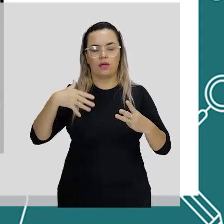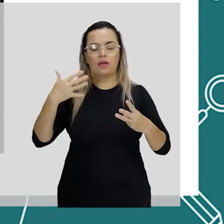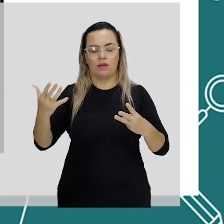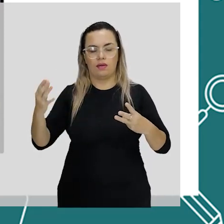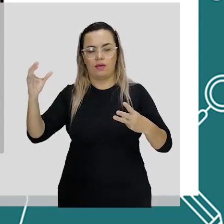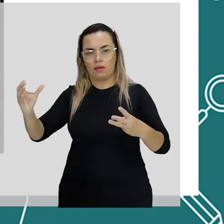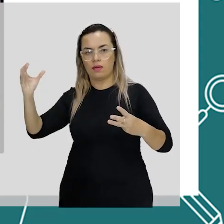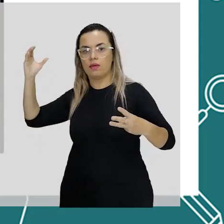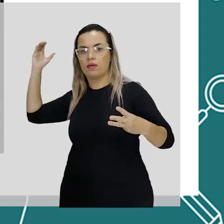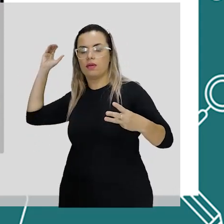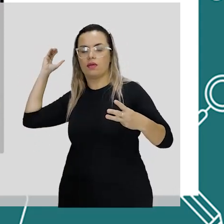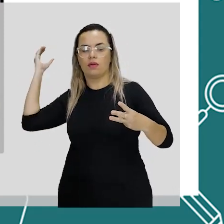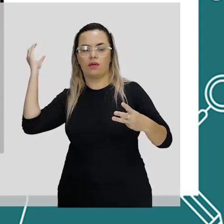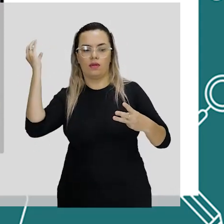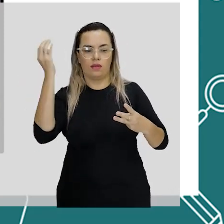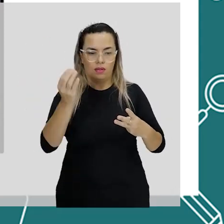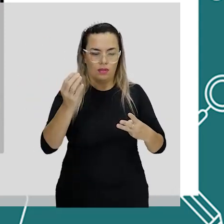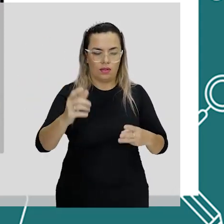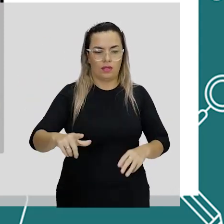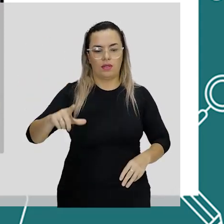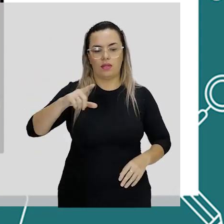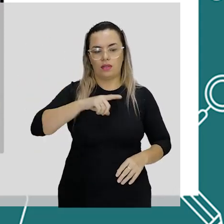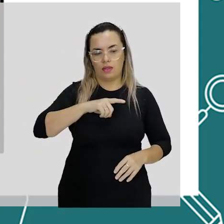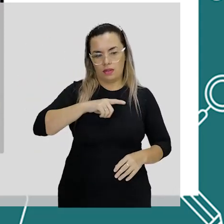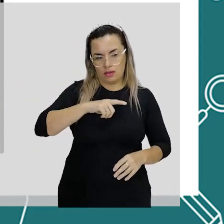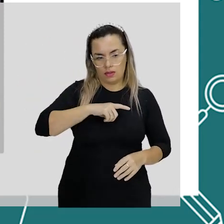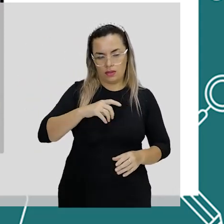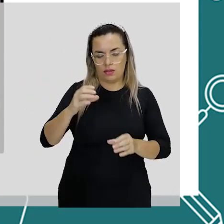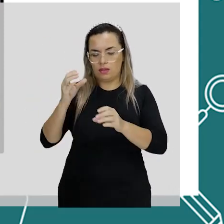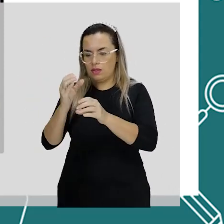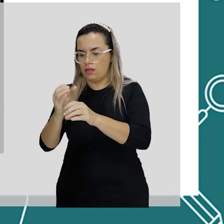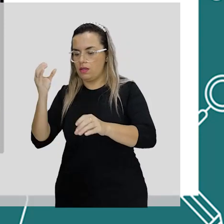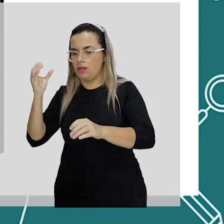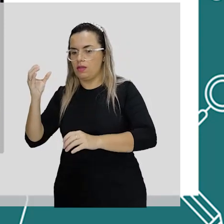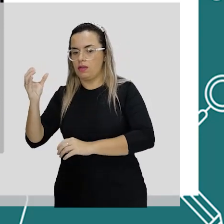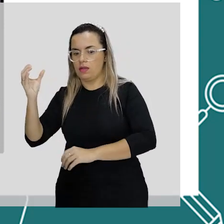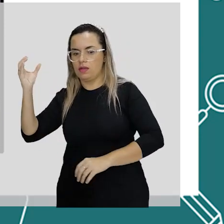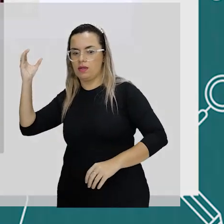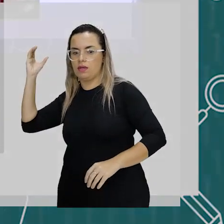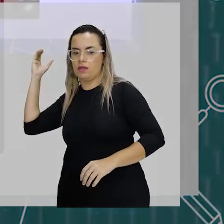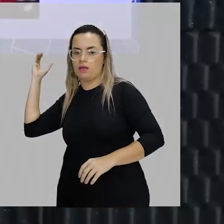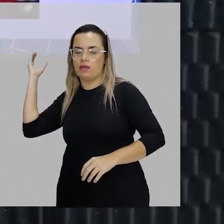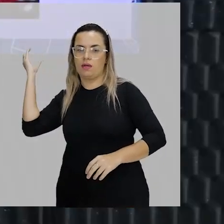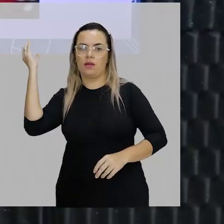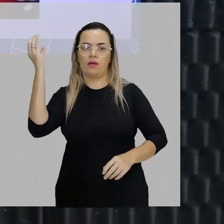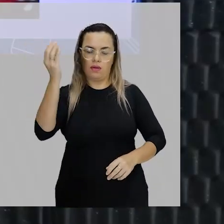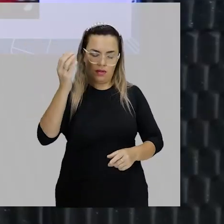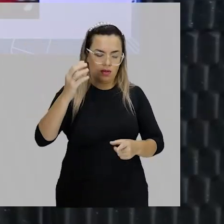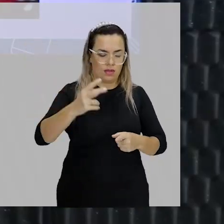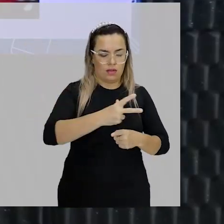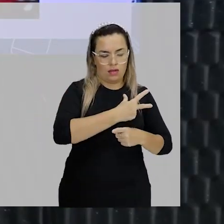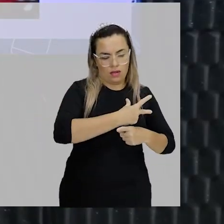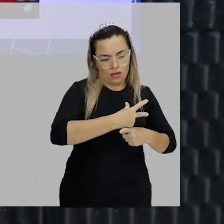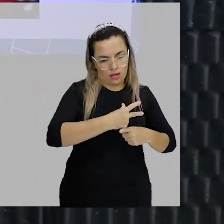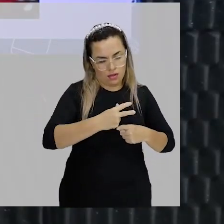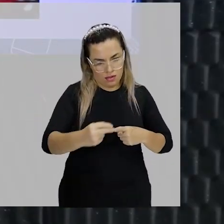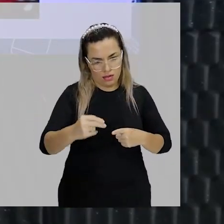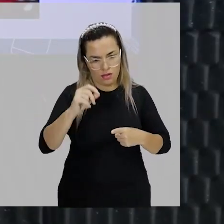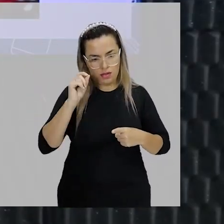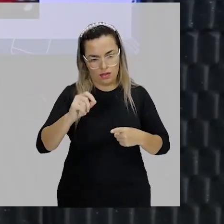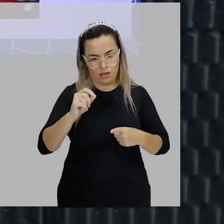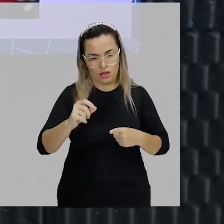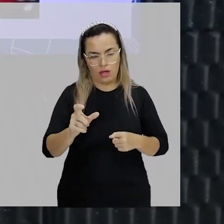nos arremessos. Tem o arremesso de dardo. Mais uma vez vai vencer quem? Aquele atleta